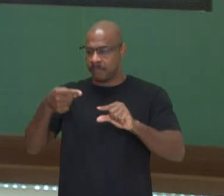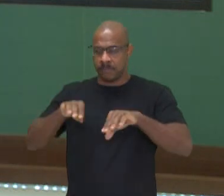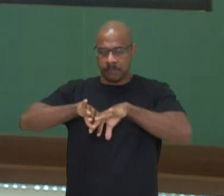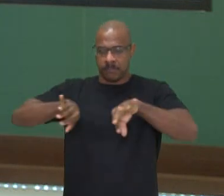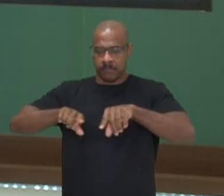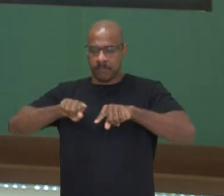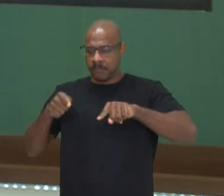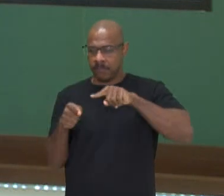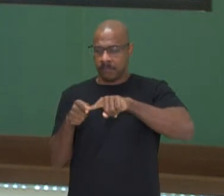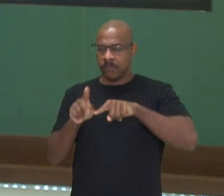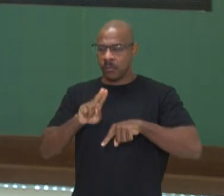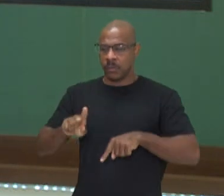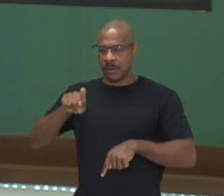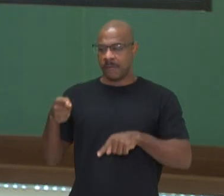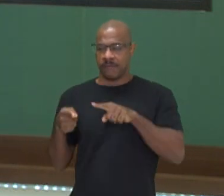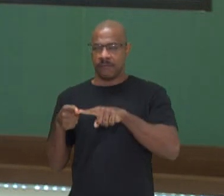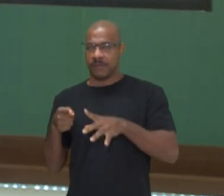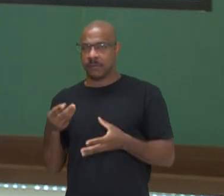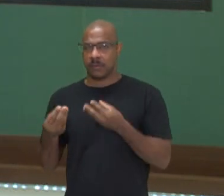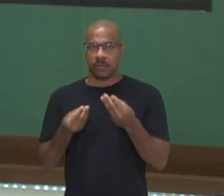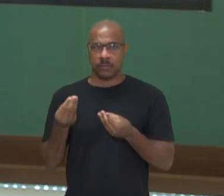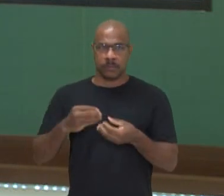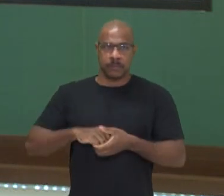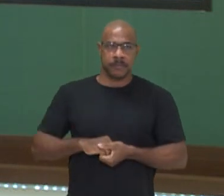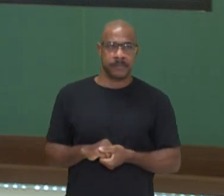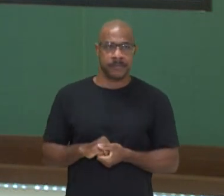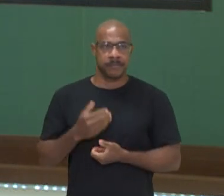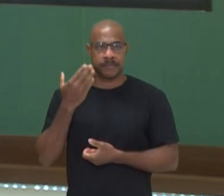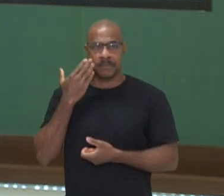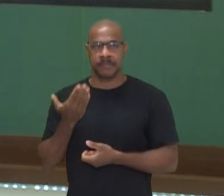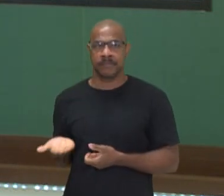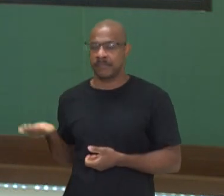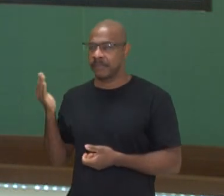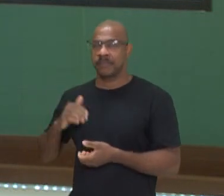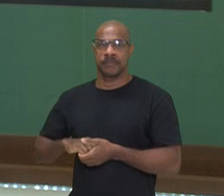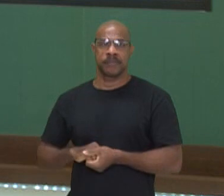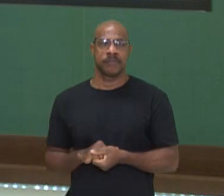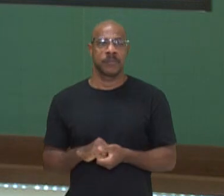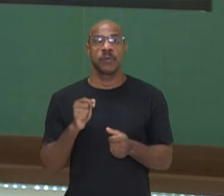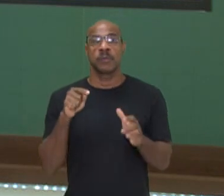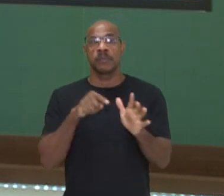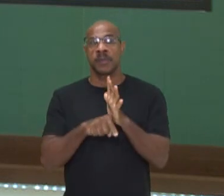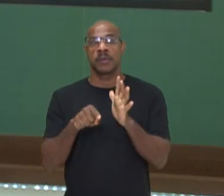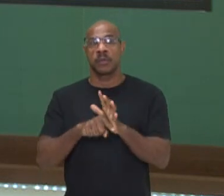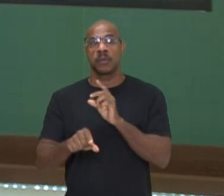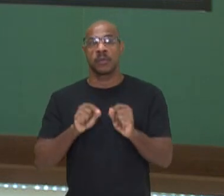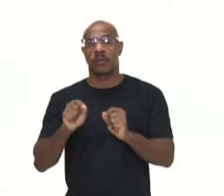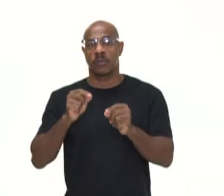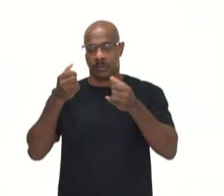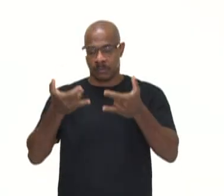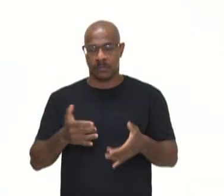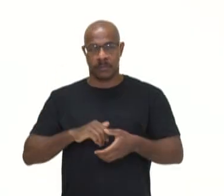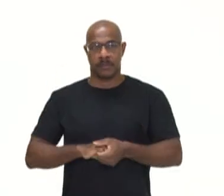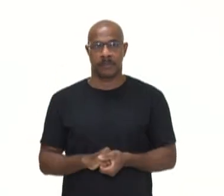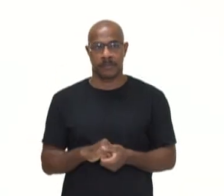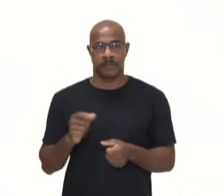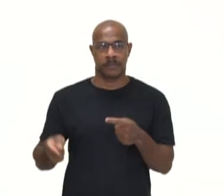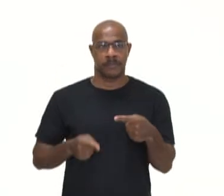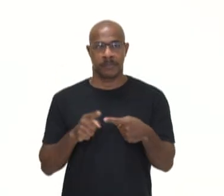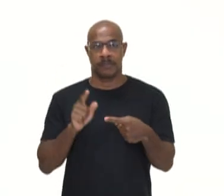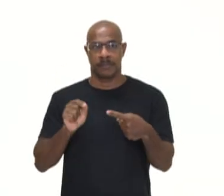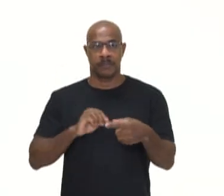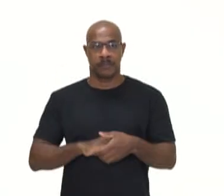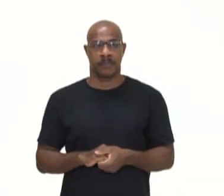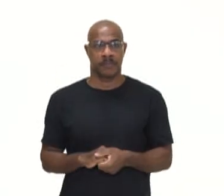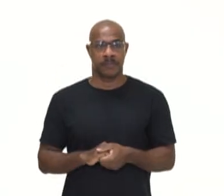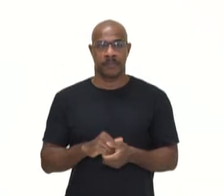bom? Agora, vamos ver através dos exemplos que eu coloquei aqui melhor, o que eu quero dizer com essa perguntinha. Então, assim, primeira coisa,